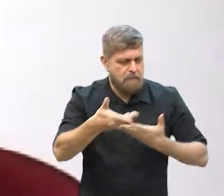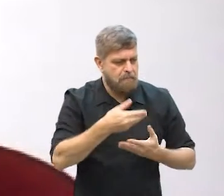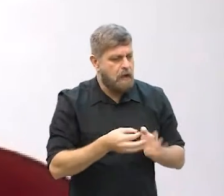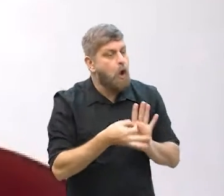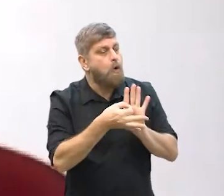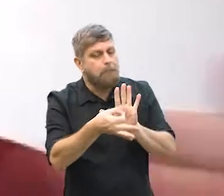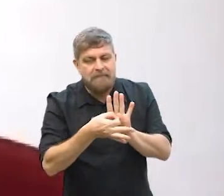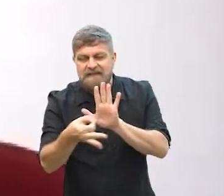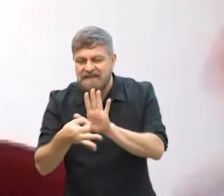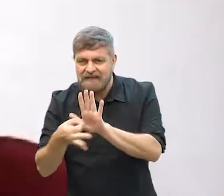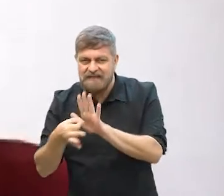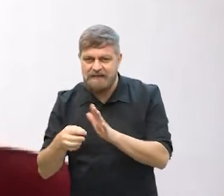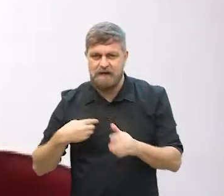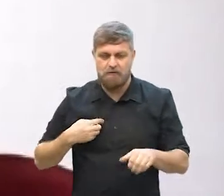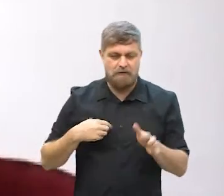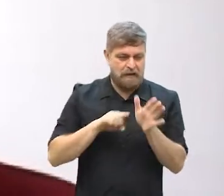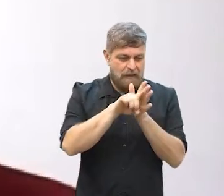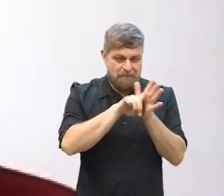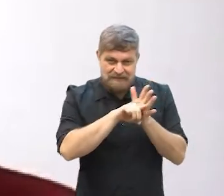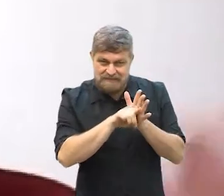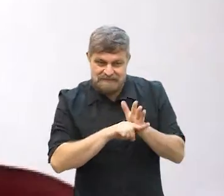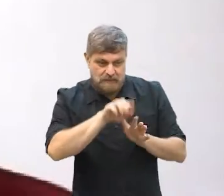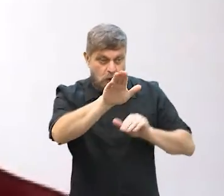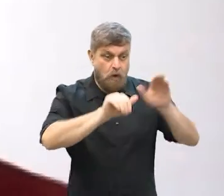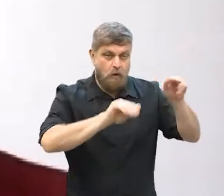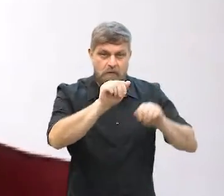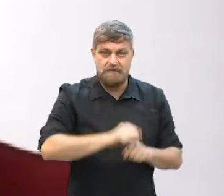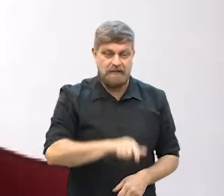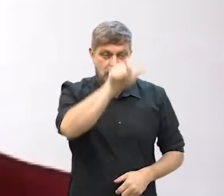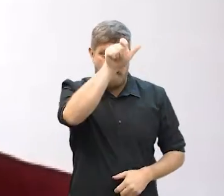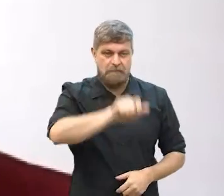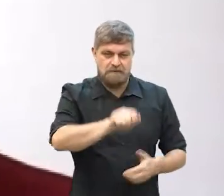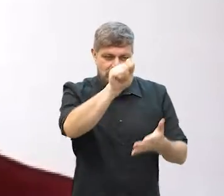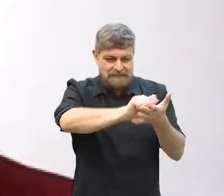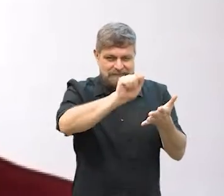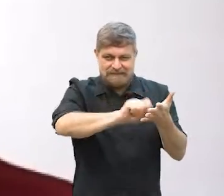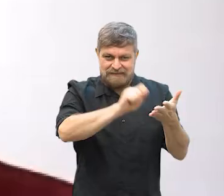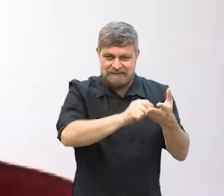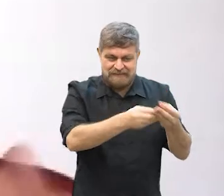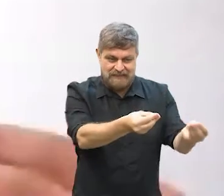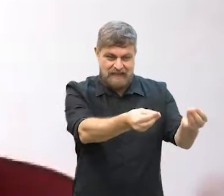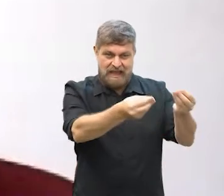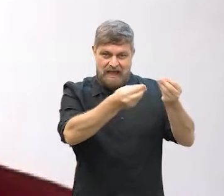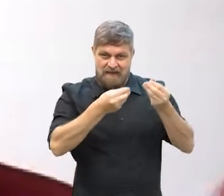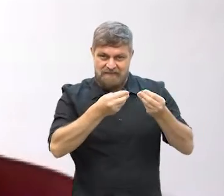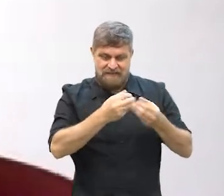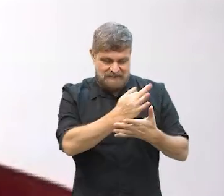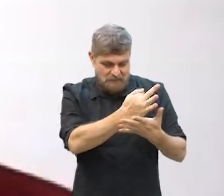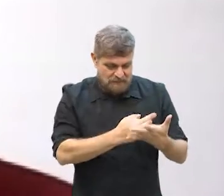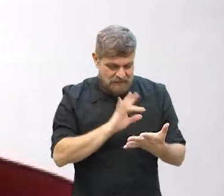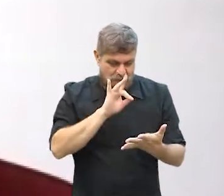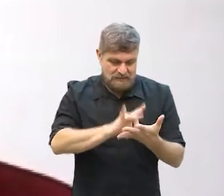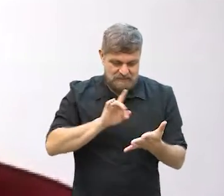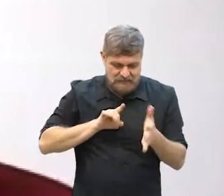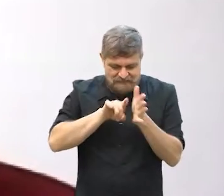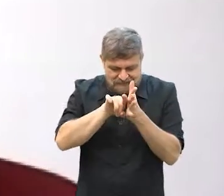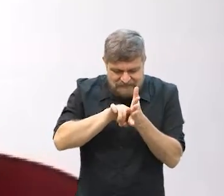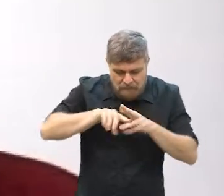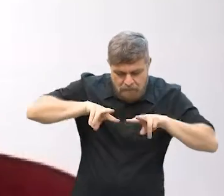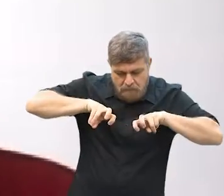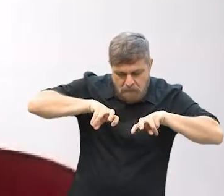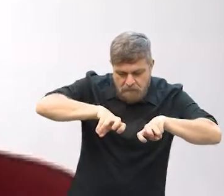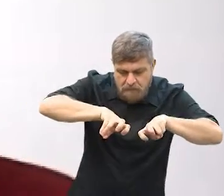discussão, indo atrás de autores da região que pudessem colaborar com originais para a gente trabalhar em cima da